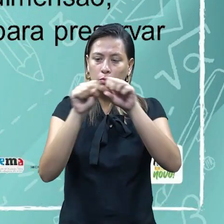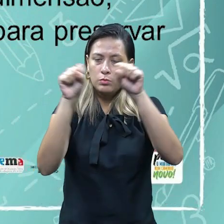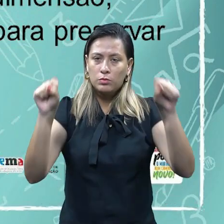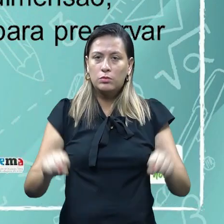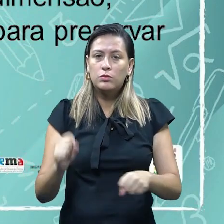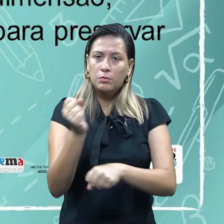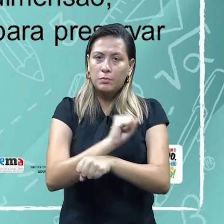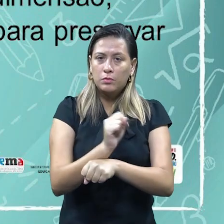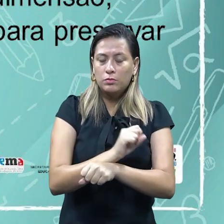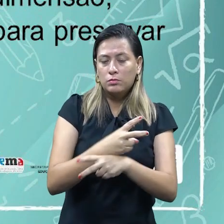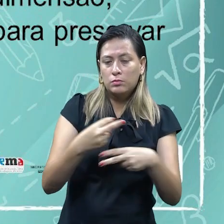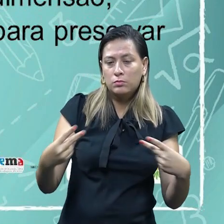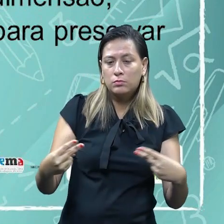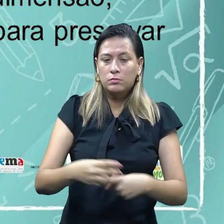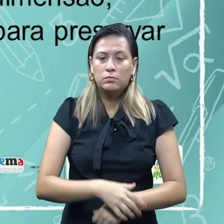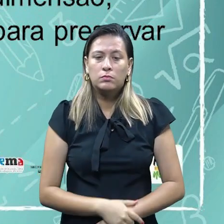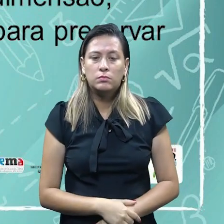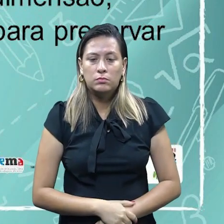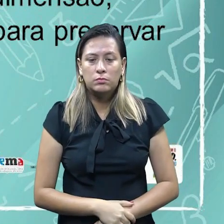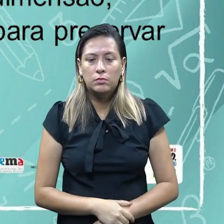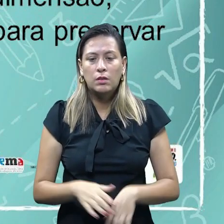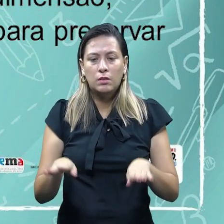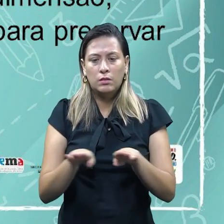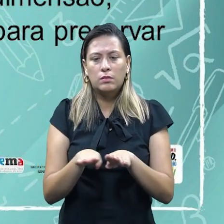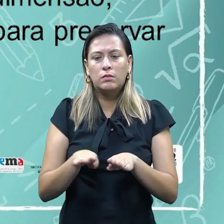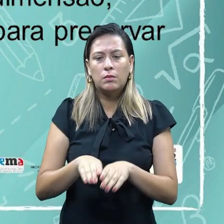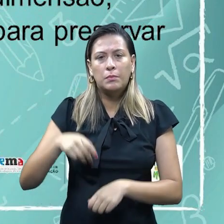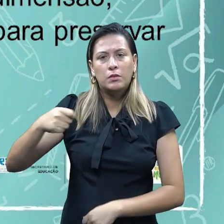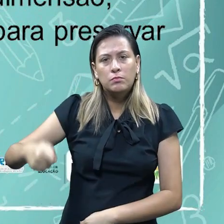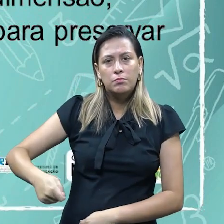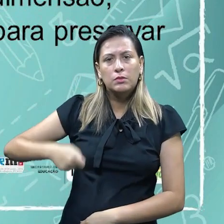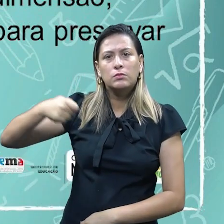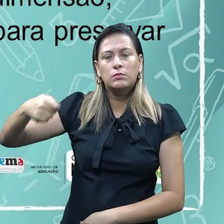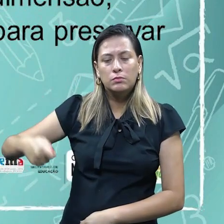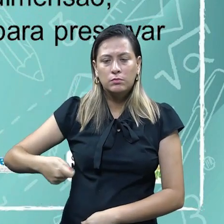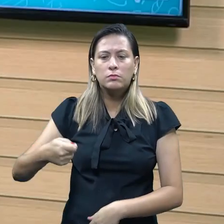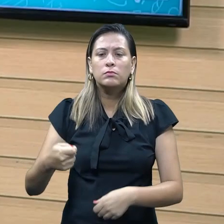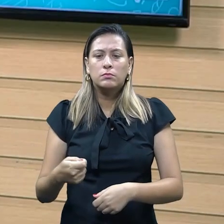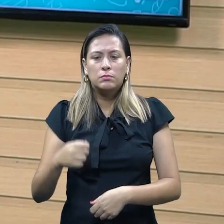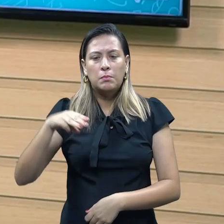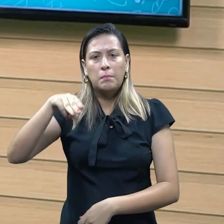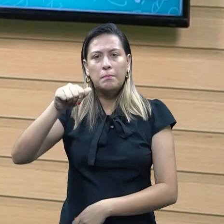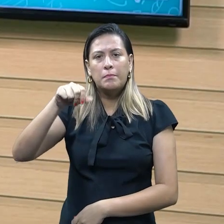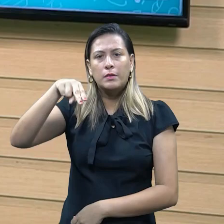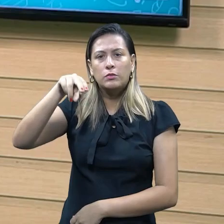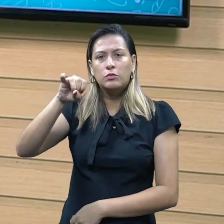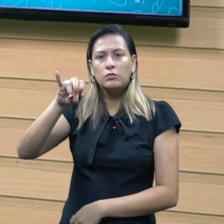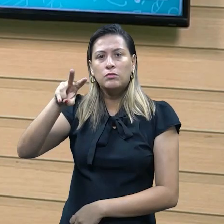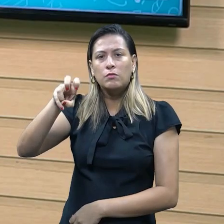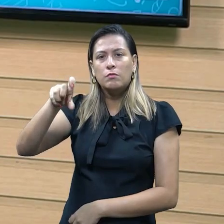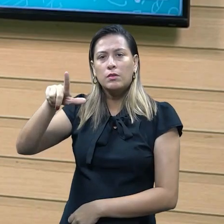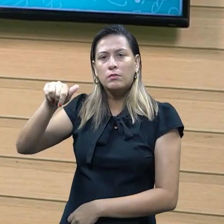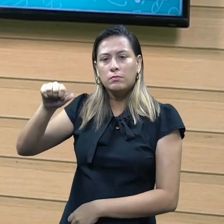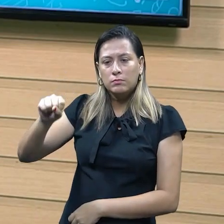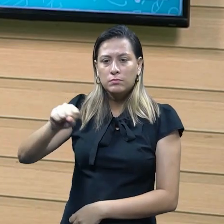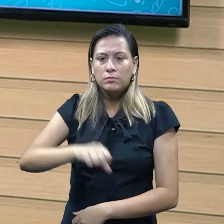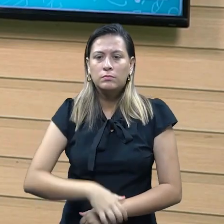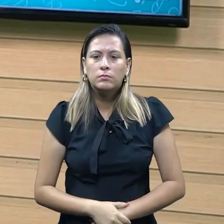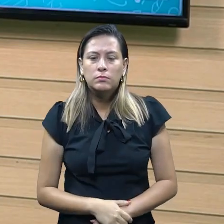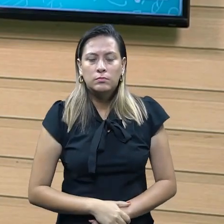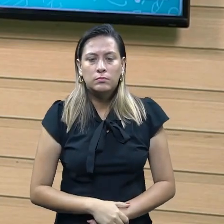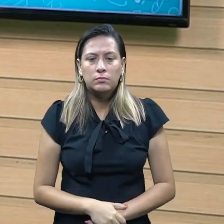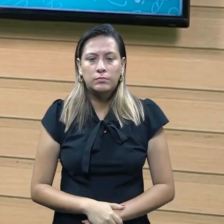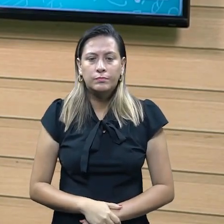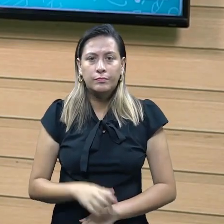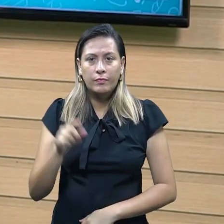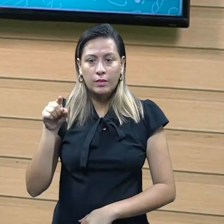veículos e uma árvore de manivelas também. É só para representar que nessa figura está representada